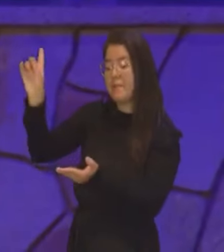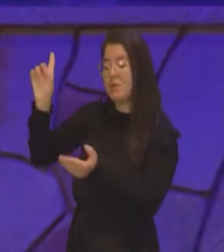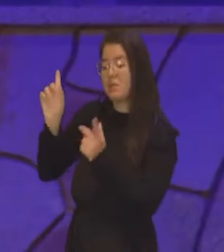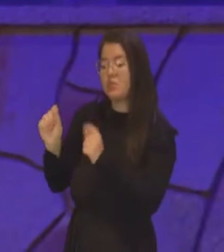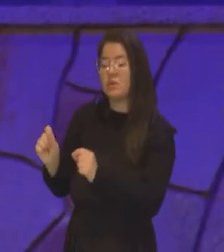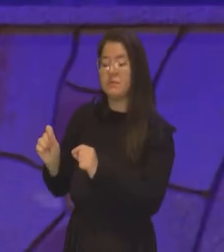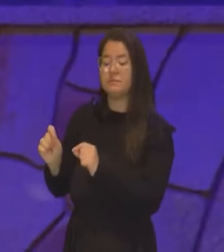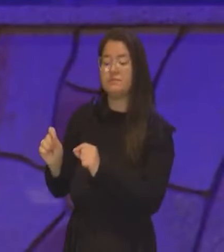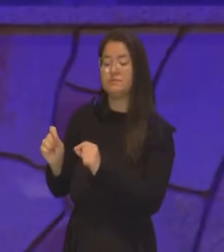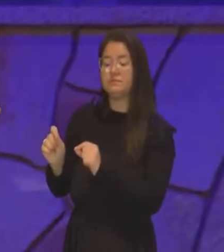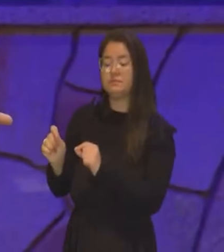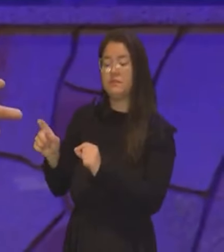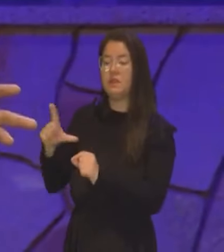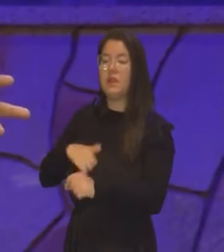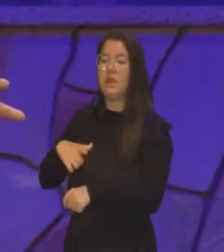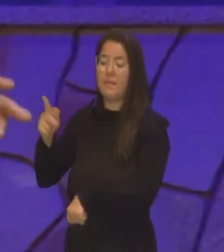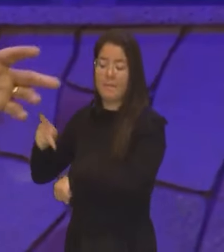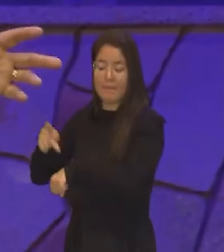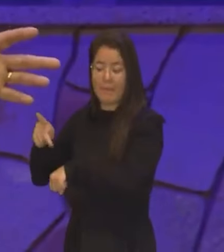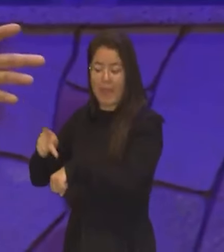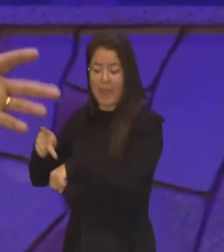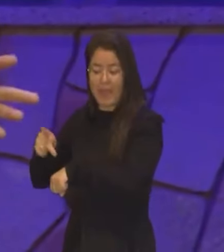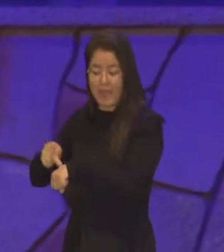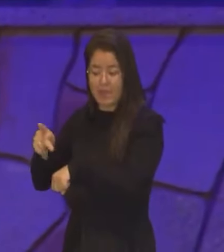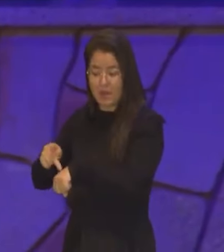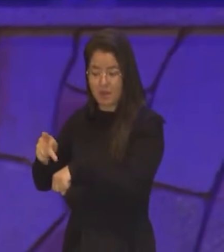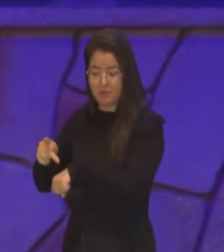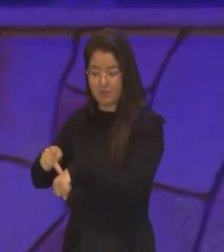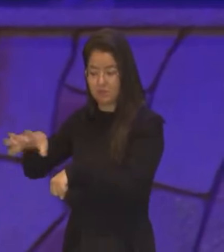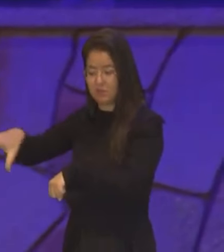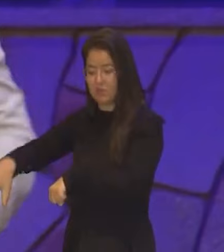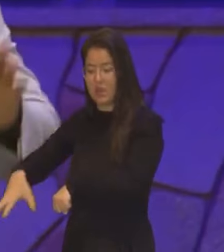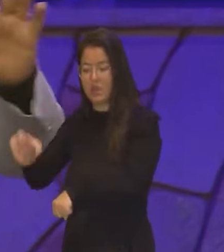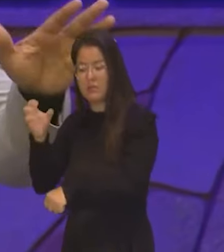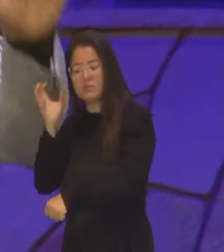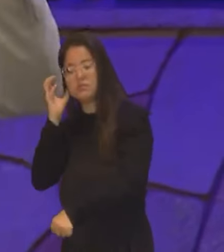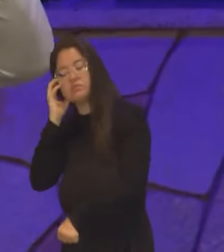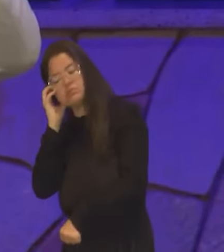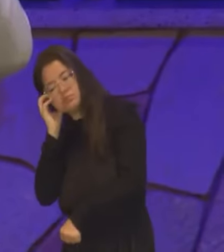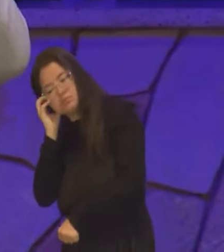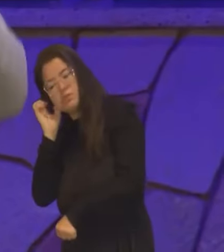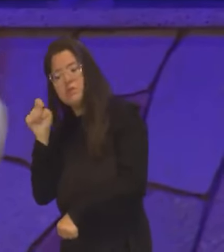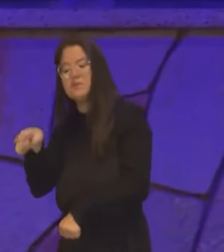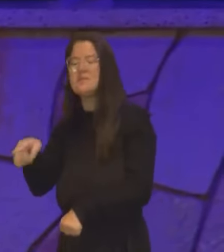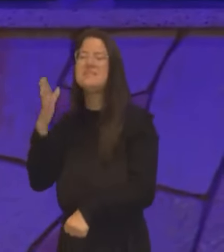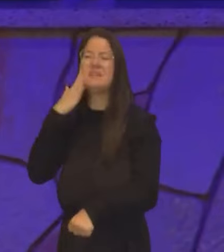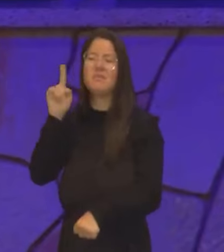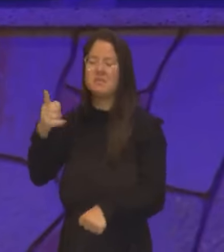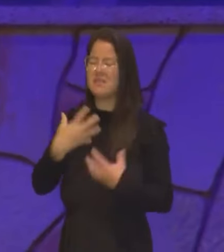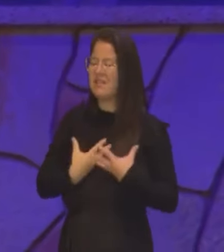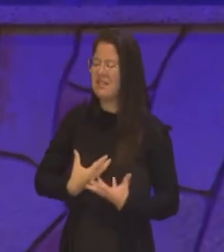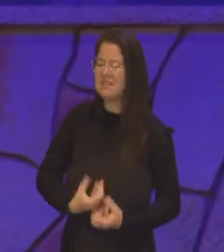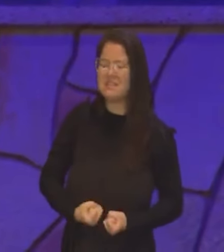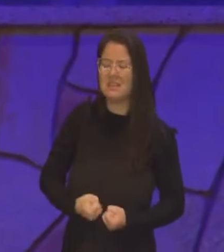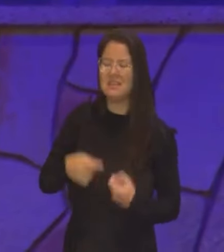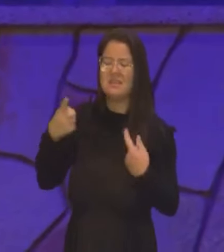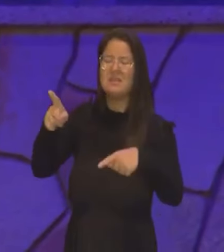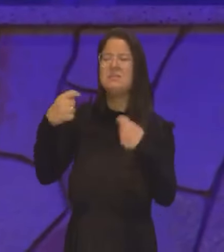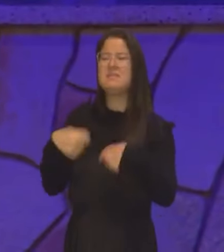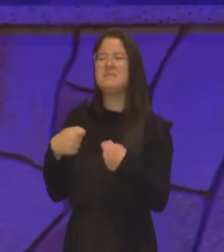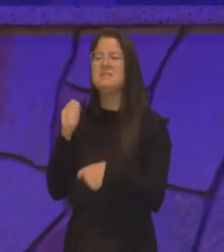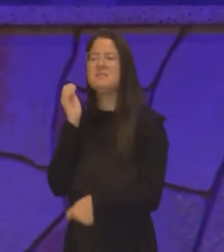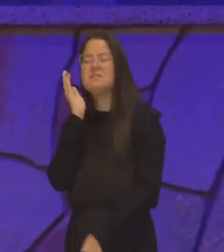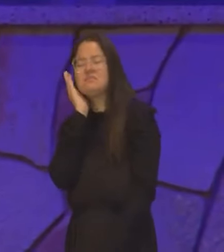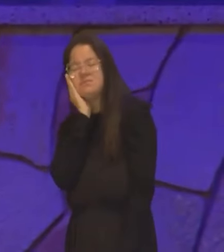então utiliza-se de uma pedra para fazer daquela pedra o seu travesseiro. Você sabe, quando você está cansado, tudo que você precisa é encostar em algum